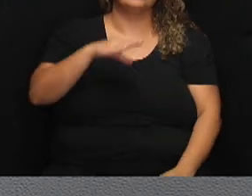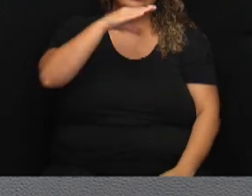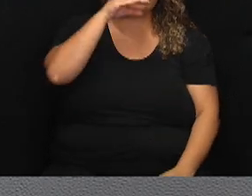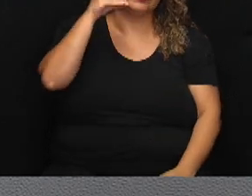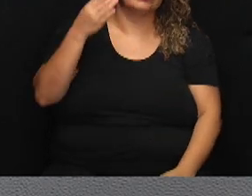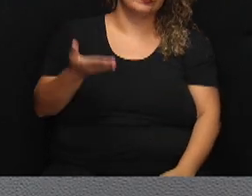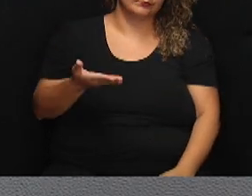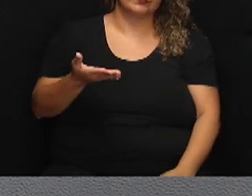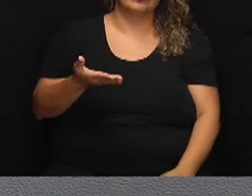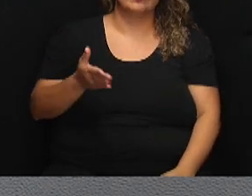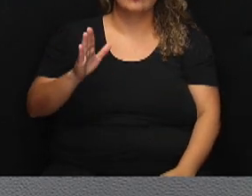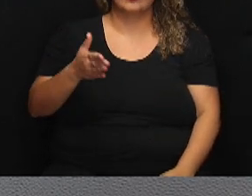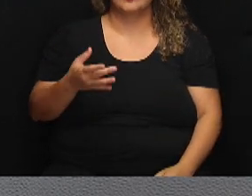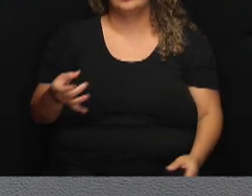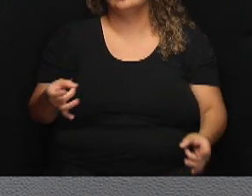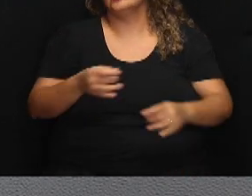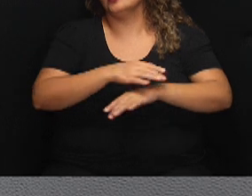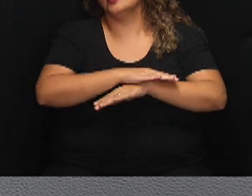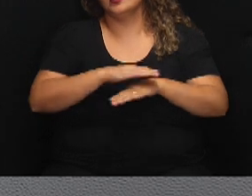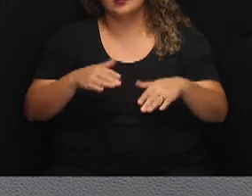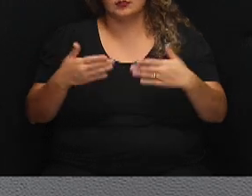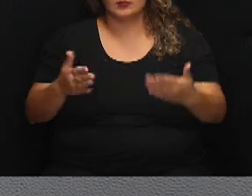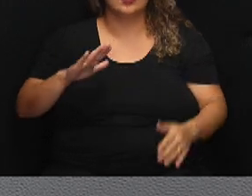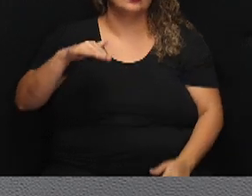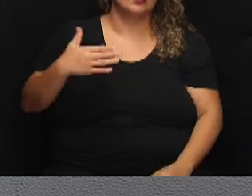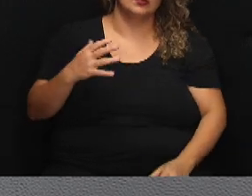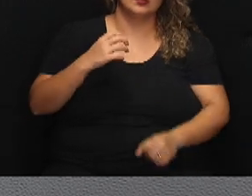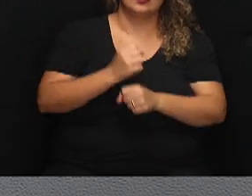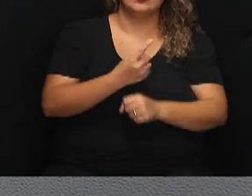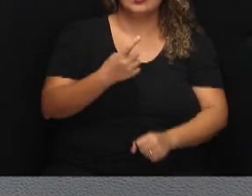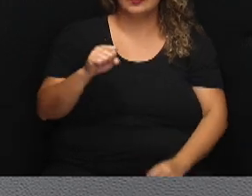e aí ele já é encerrado, né, quando completa